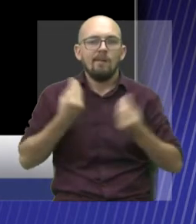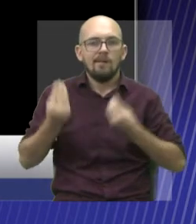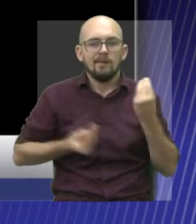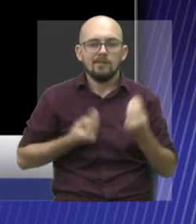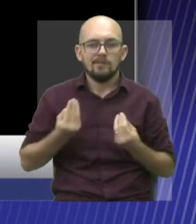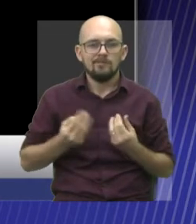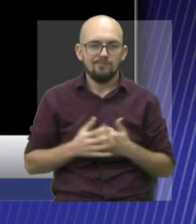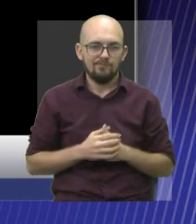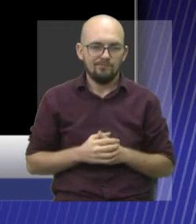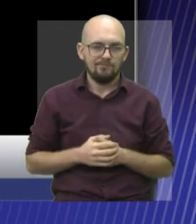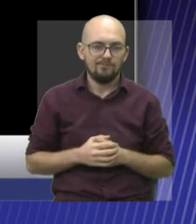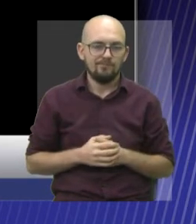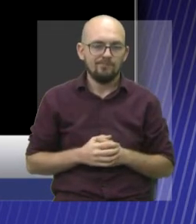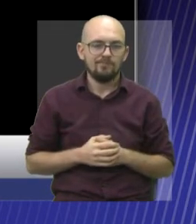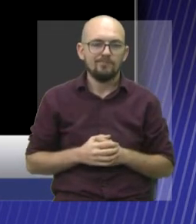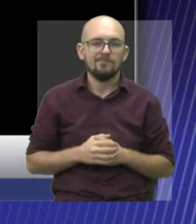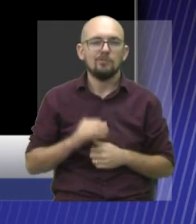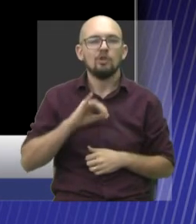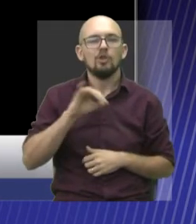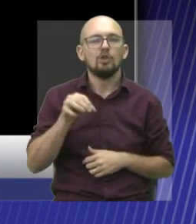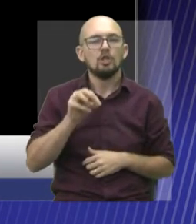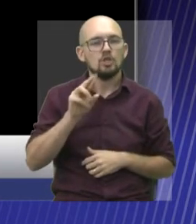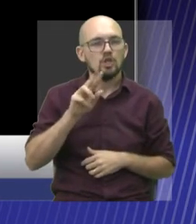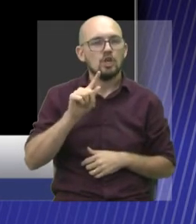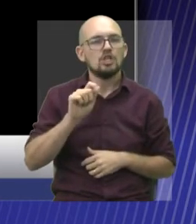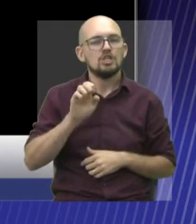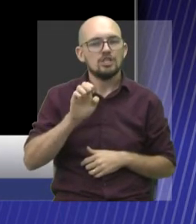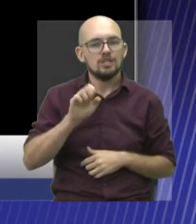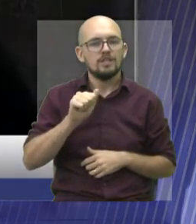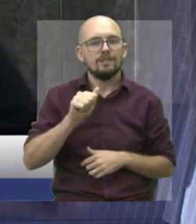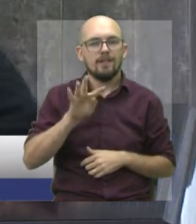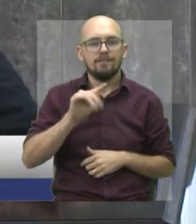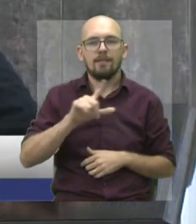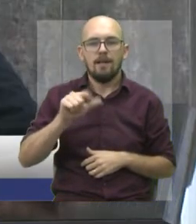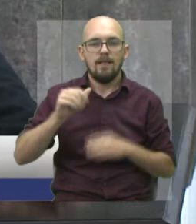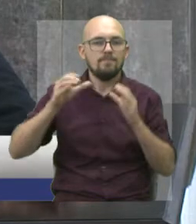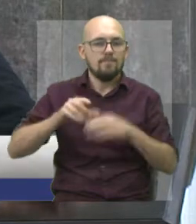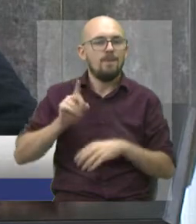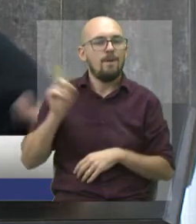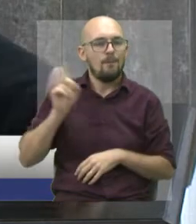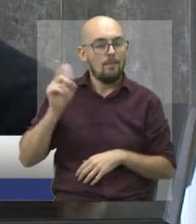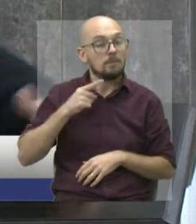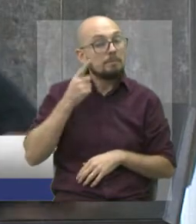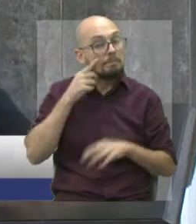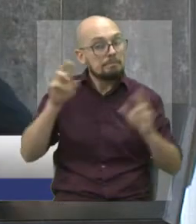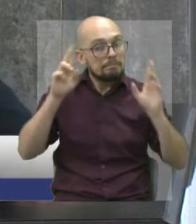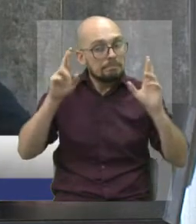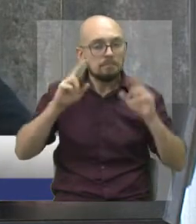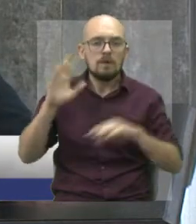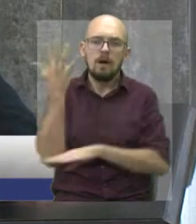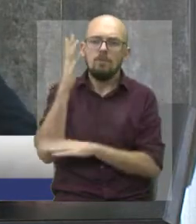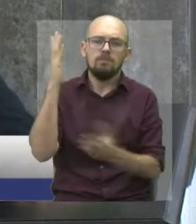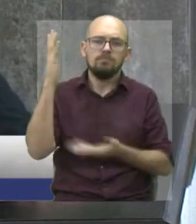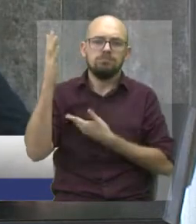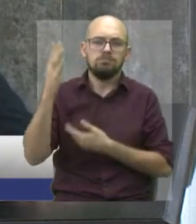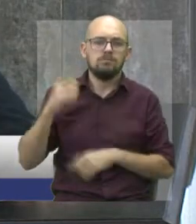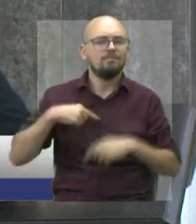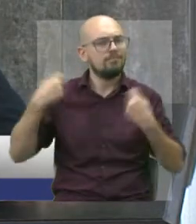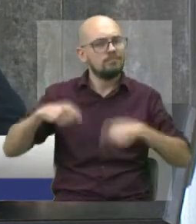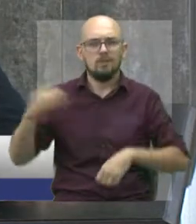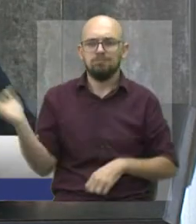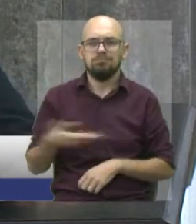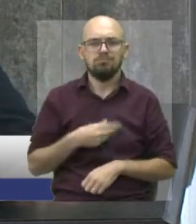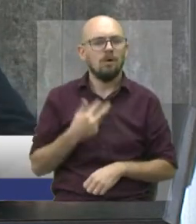ao lado dessa viela, no Jardim Jorge Atala. Esperamos que resolva, que corte a árvore, porque o que não